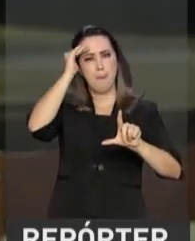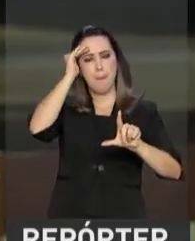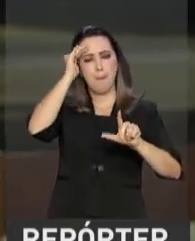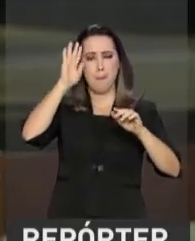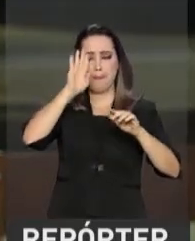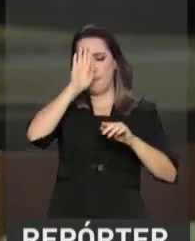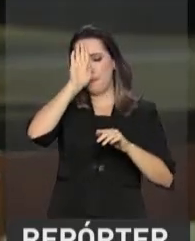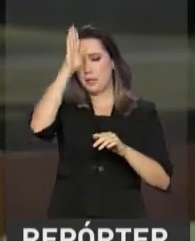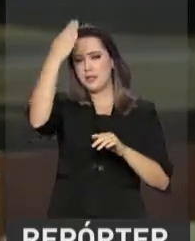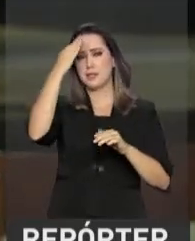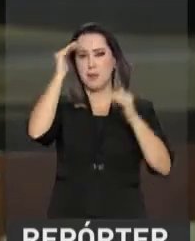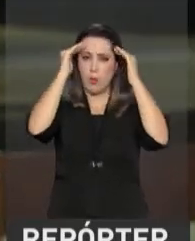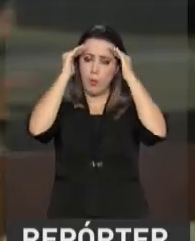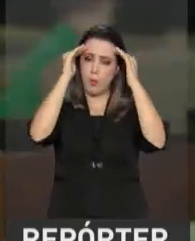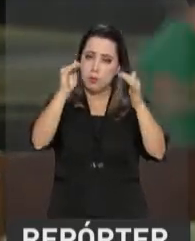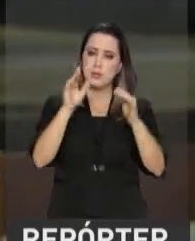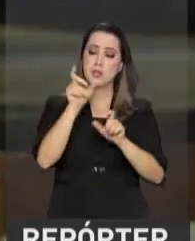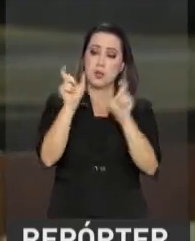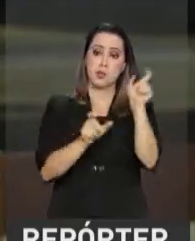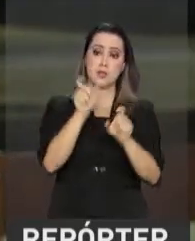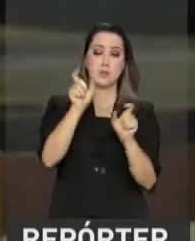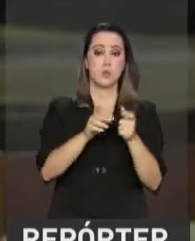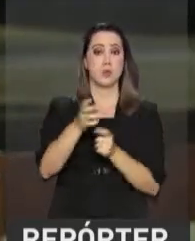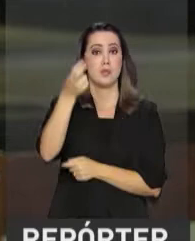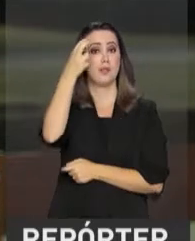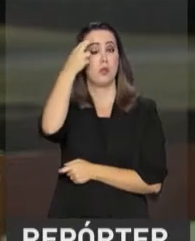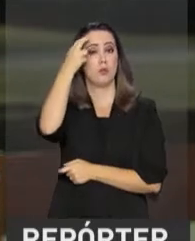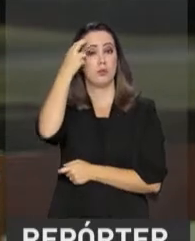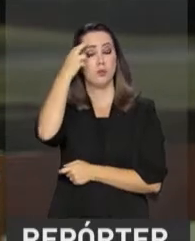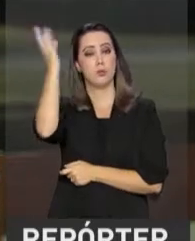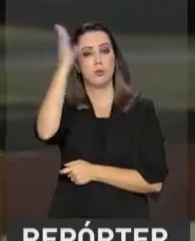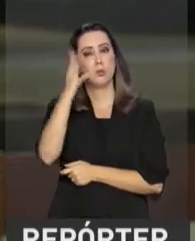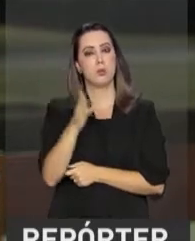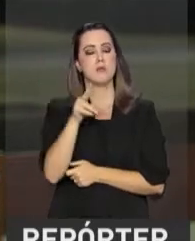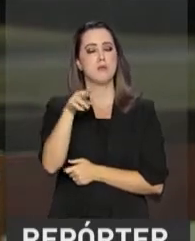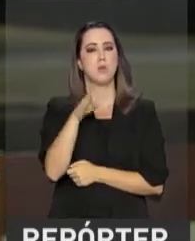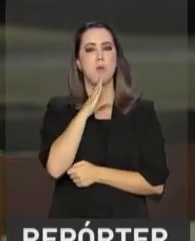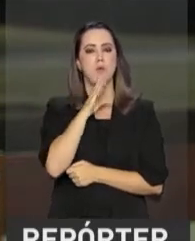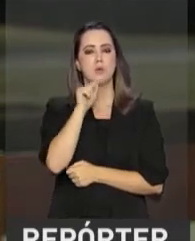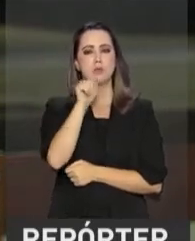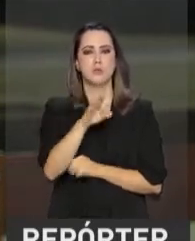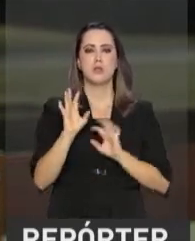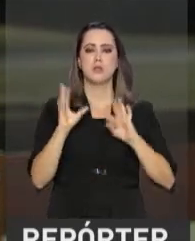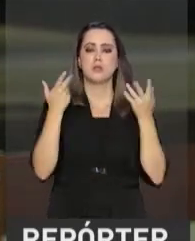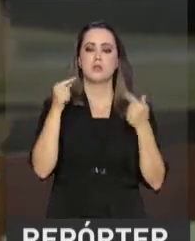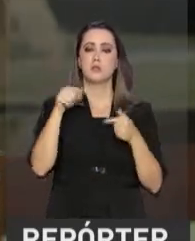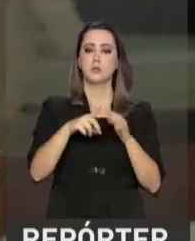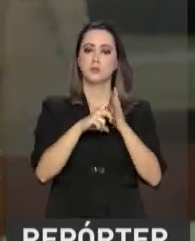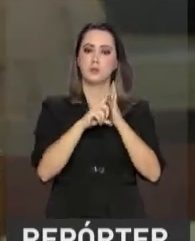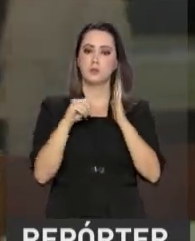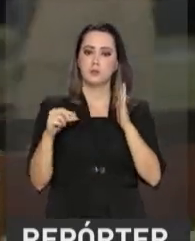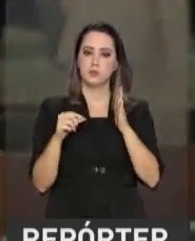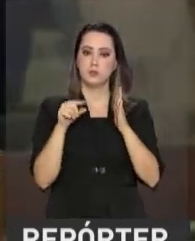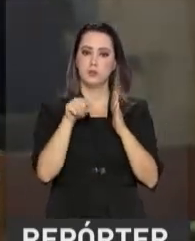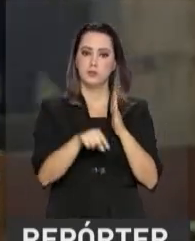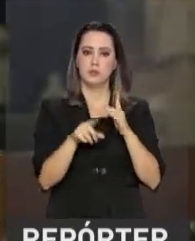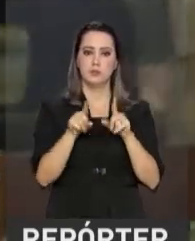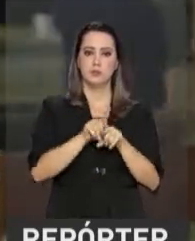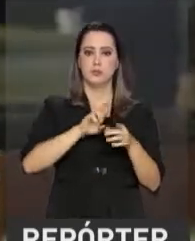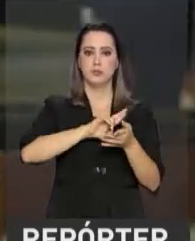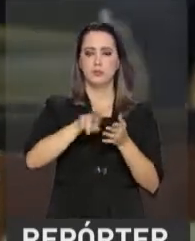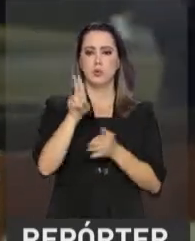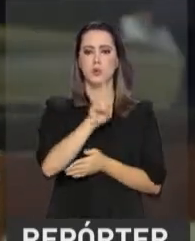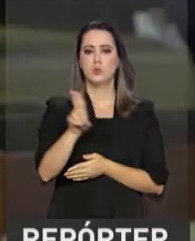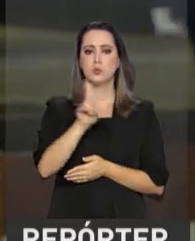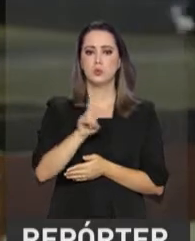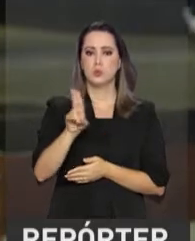brasileira e os agraciados aí nessa edição de 2017 foram conhecidos agora há pouco nessa cerimônia aqui no Palácio do Planalto. Os nomes